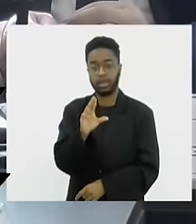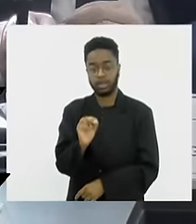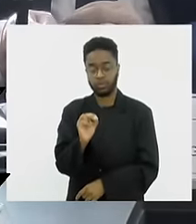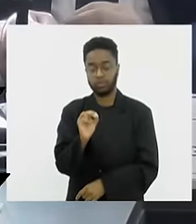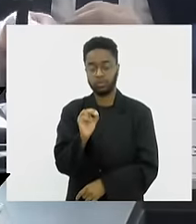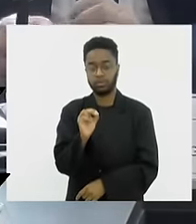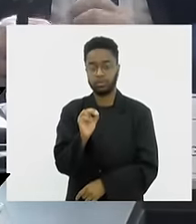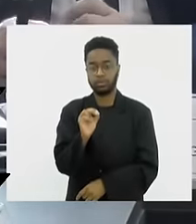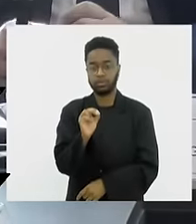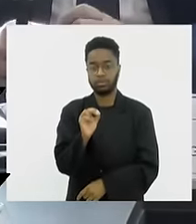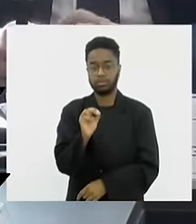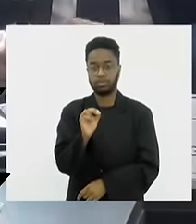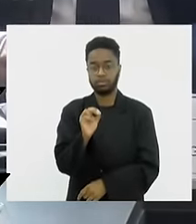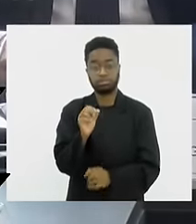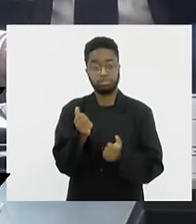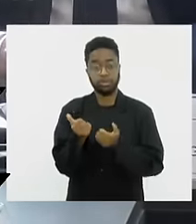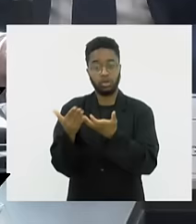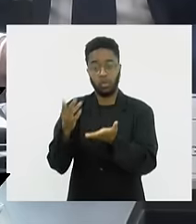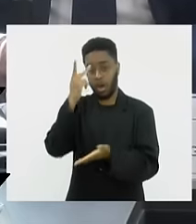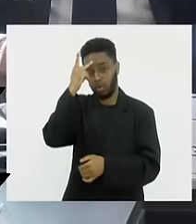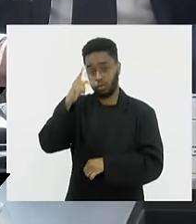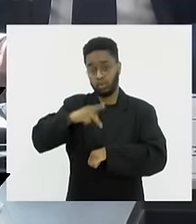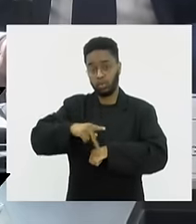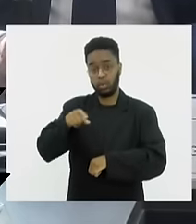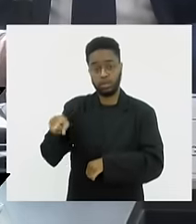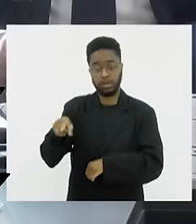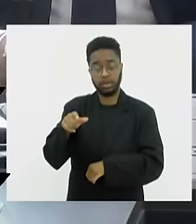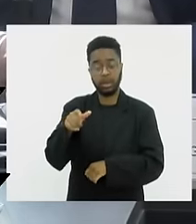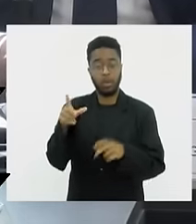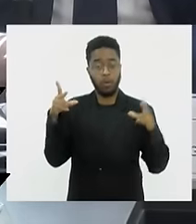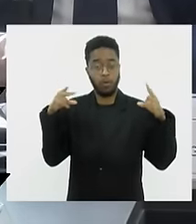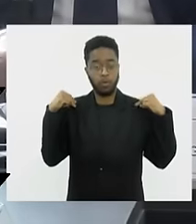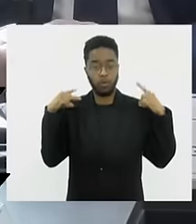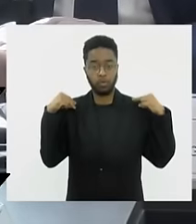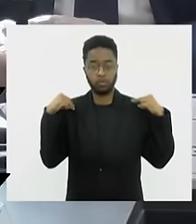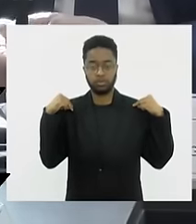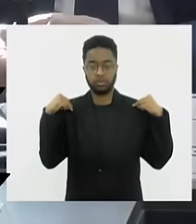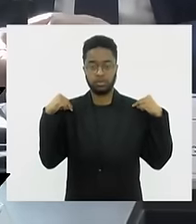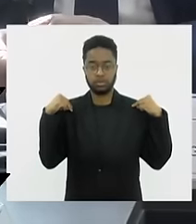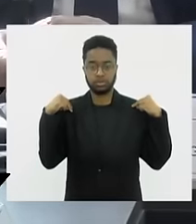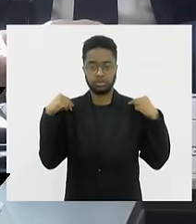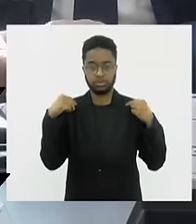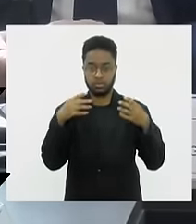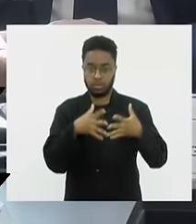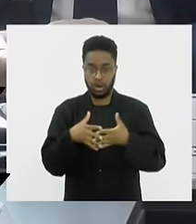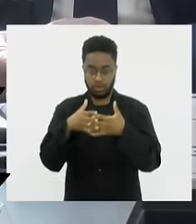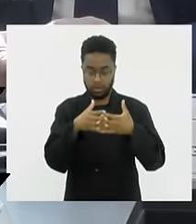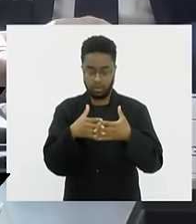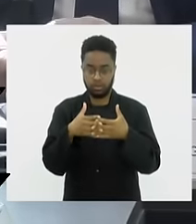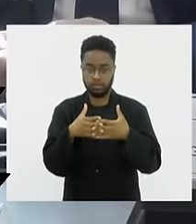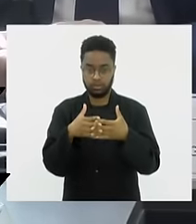deu autonomia para os motoristas dos caminhões de reboque